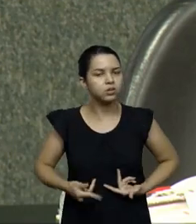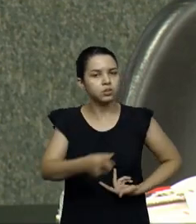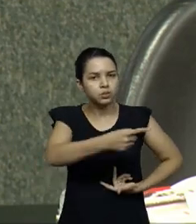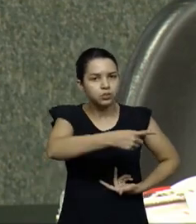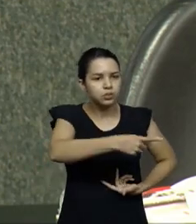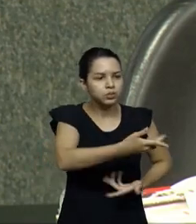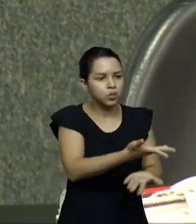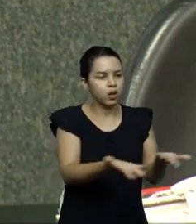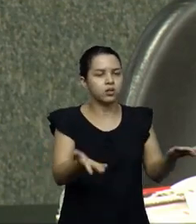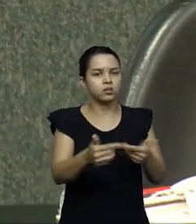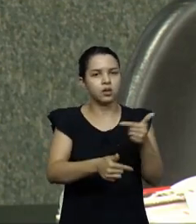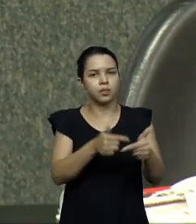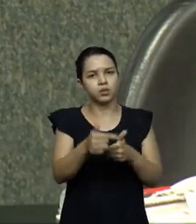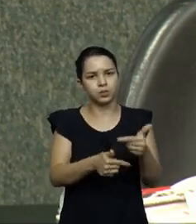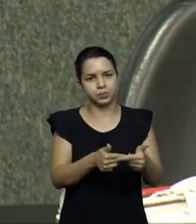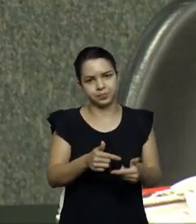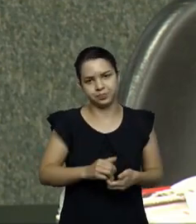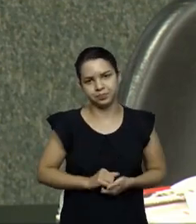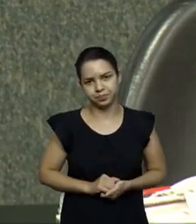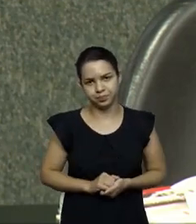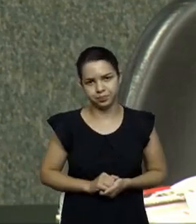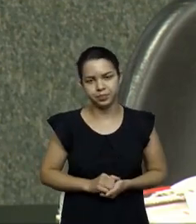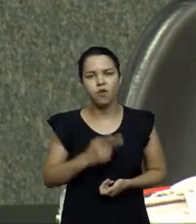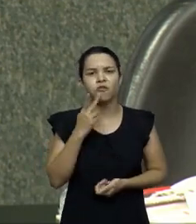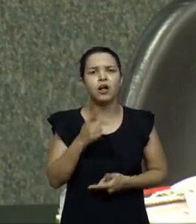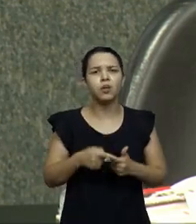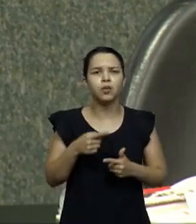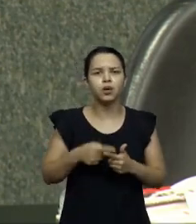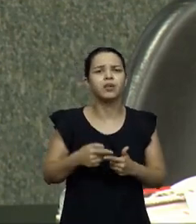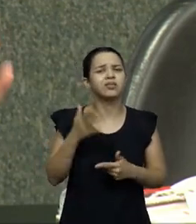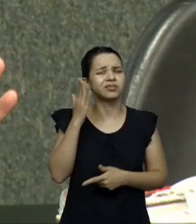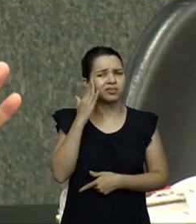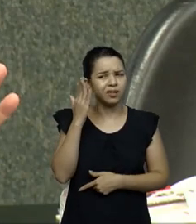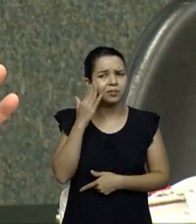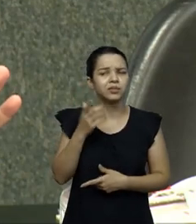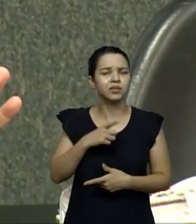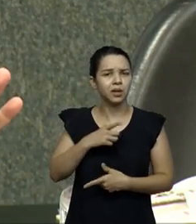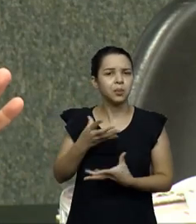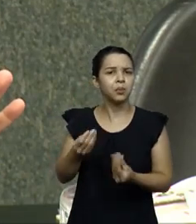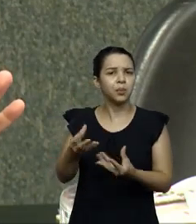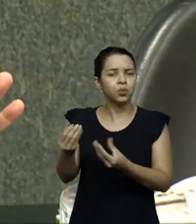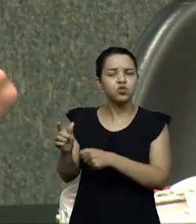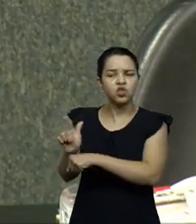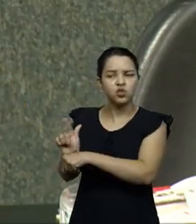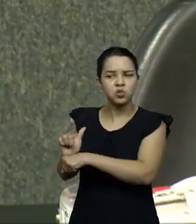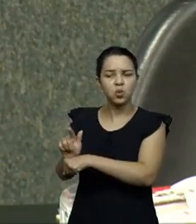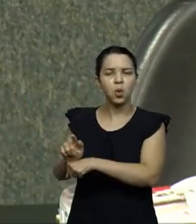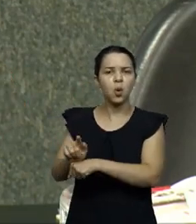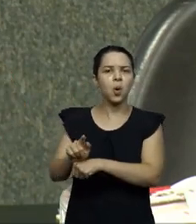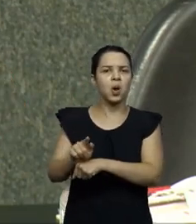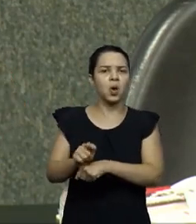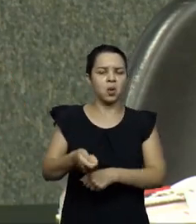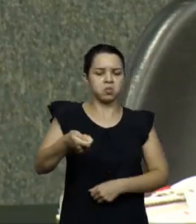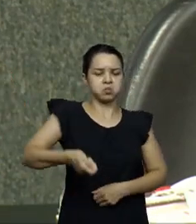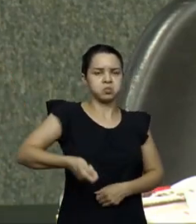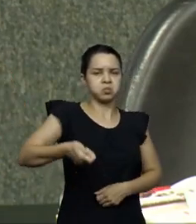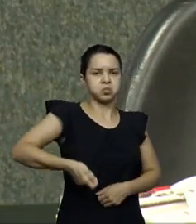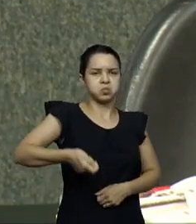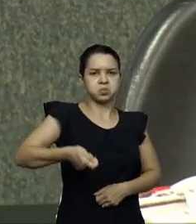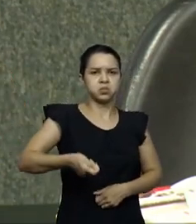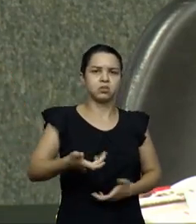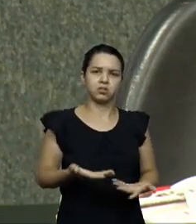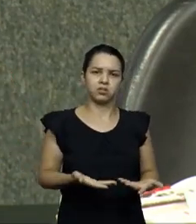trabalhadores digo isso porque nós sabemos que tem muitos gestores que são autoritários e que não tratam os